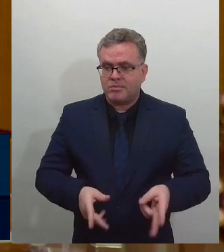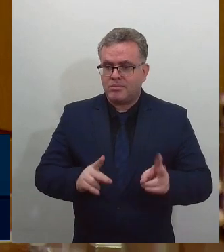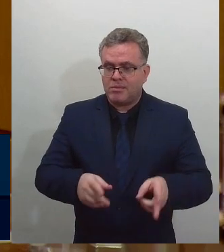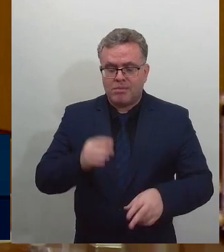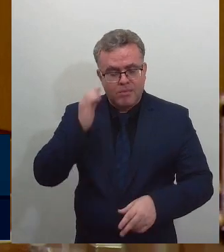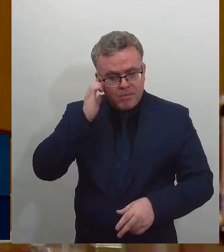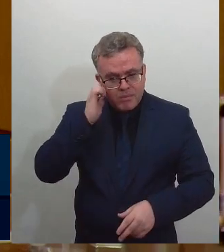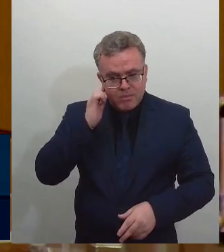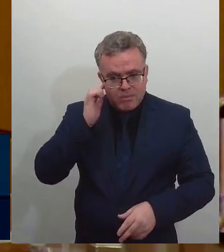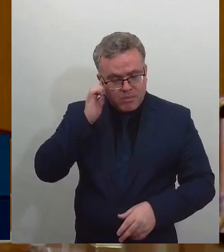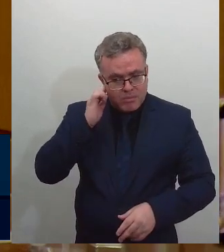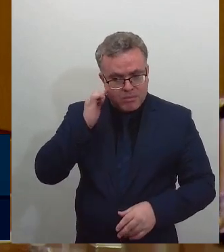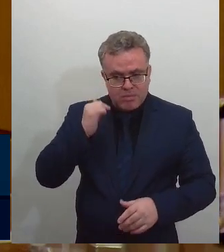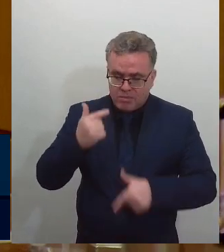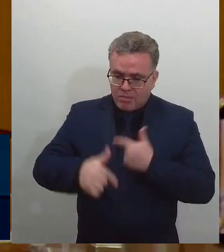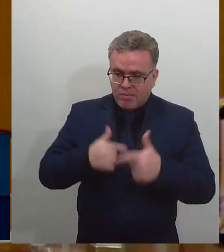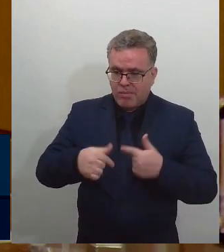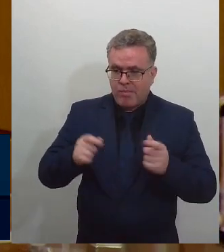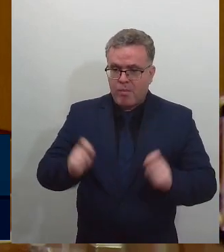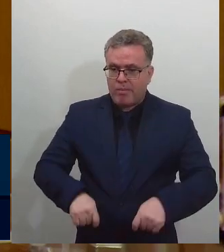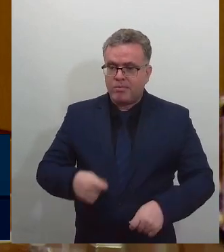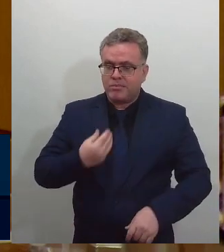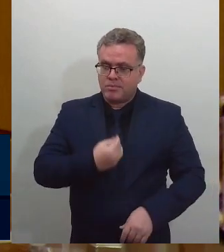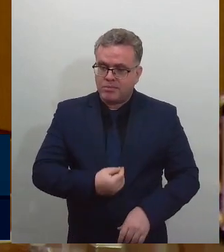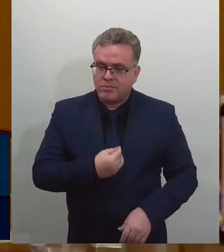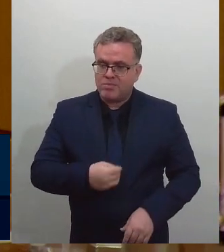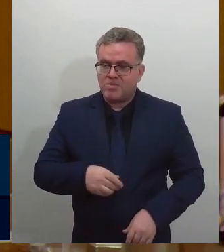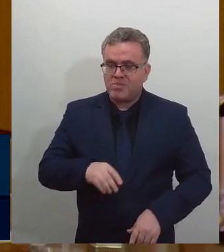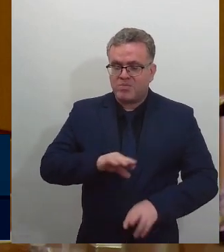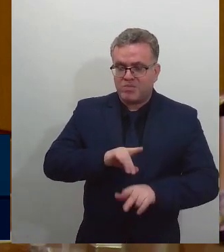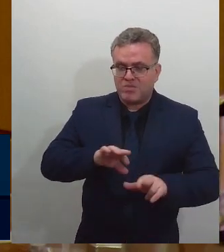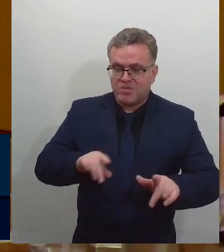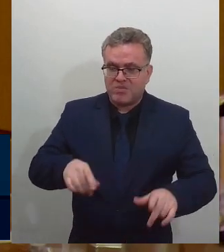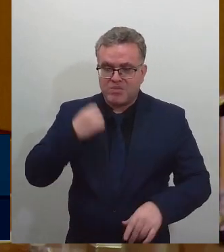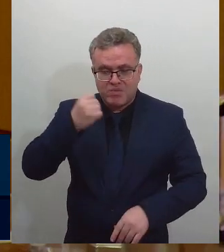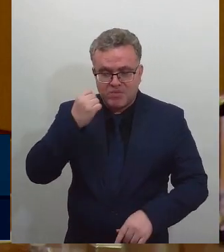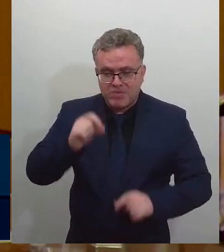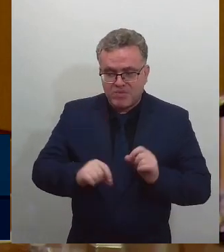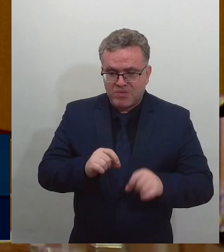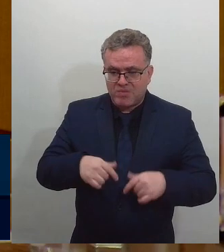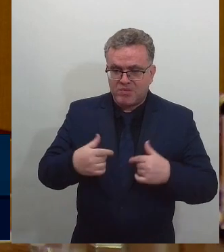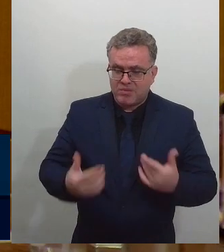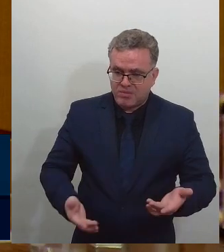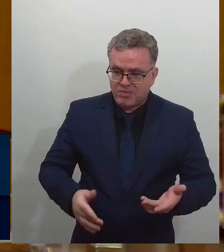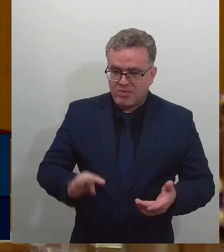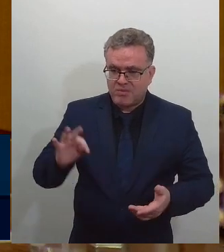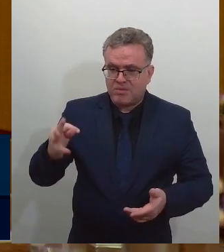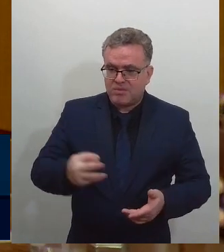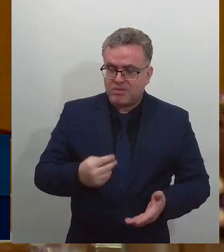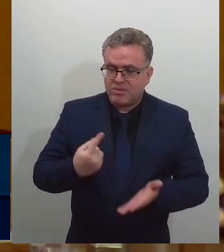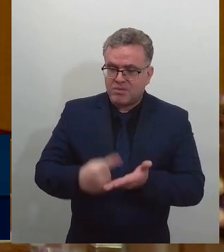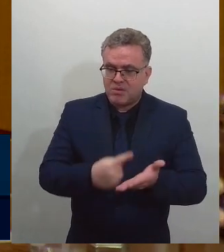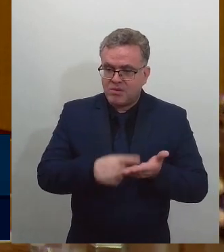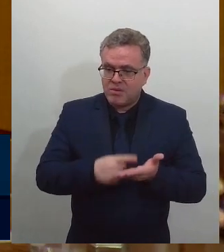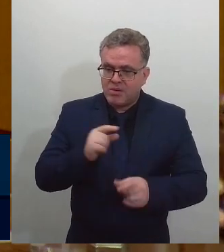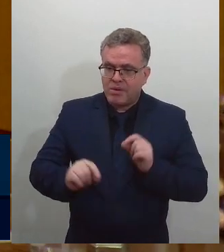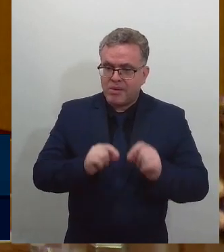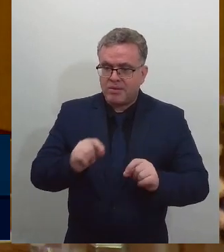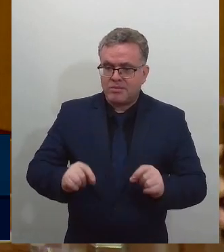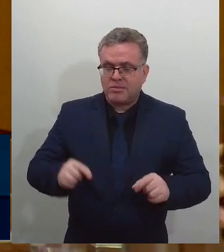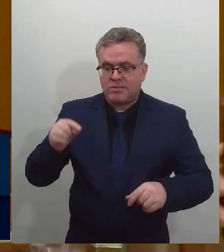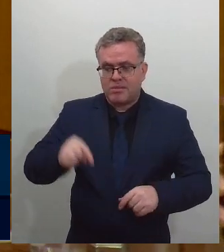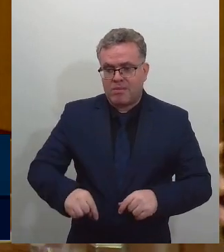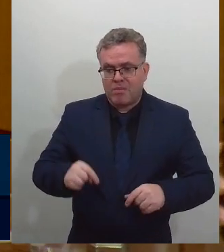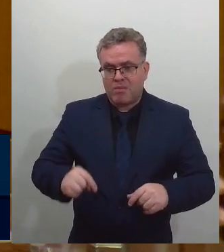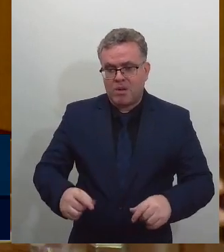participou o governo do estado, vários senadores, deputados federais, deputados estaduais. Então, a casa estava completamente cheia.